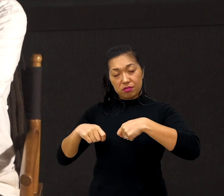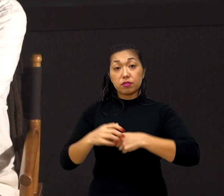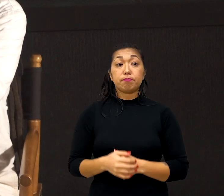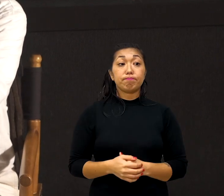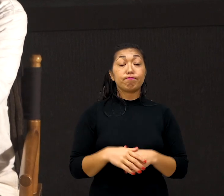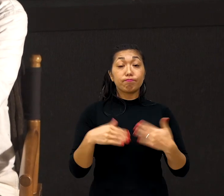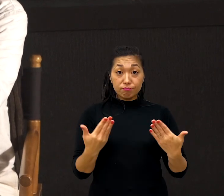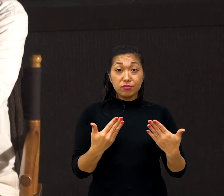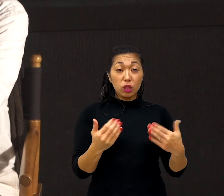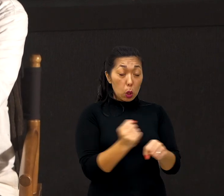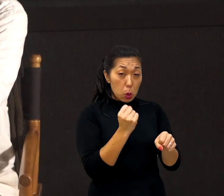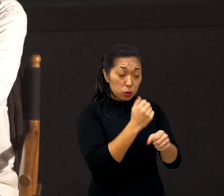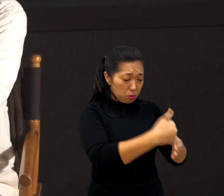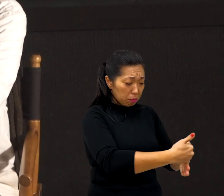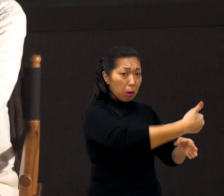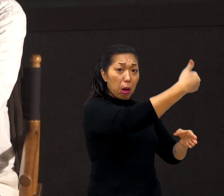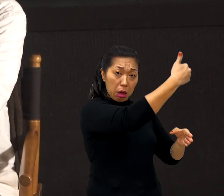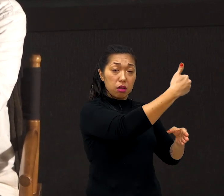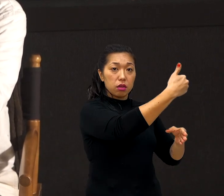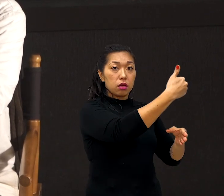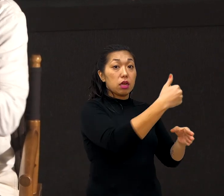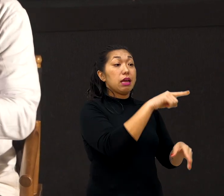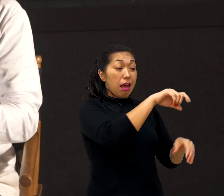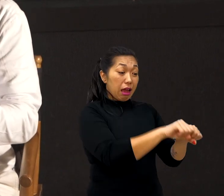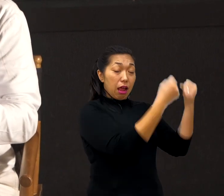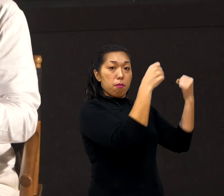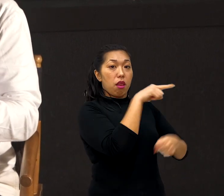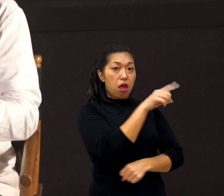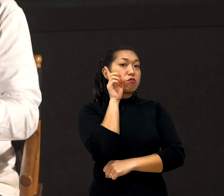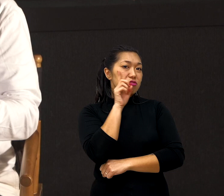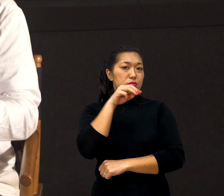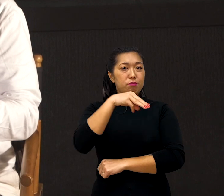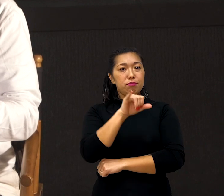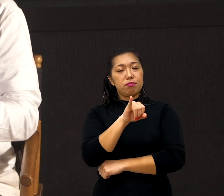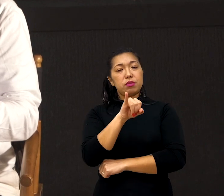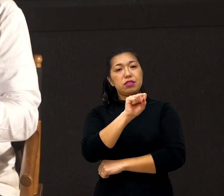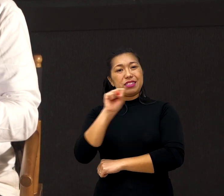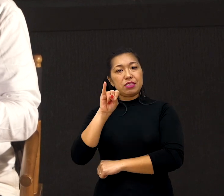Os diques que rompem do Mississippi têm cor.